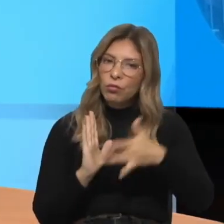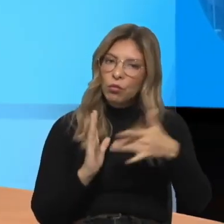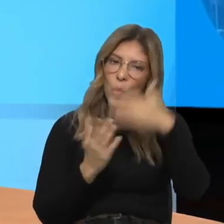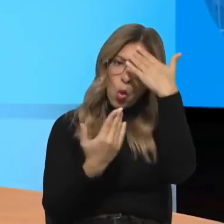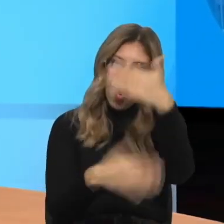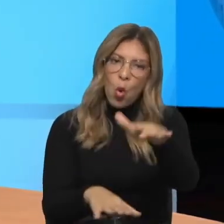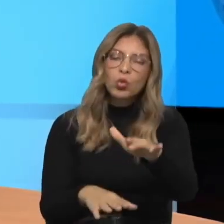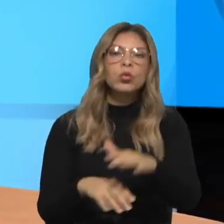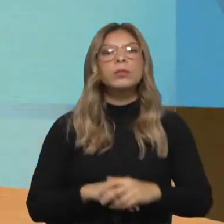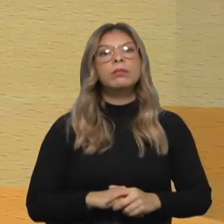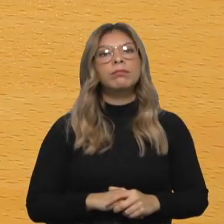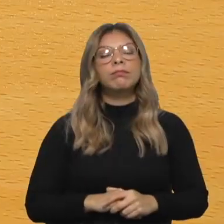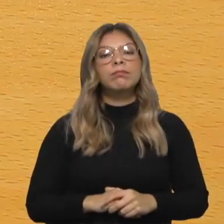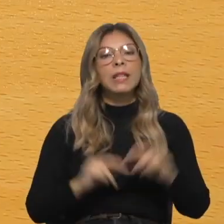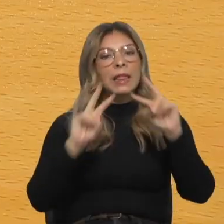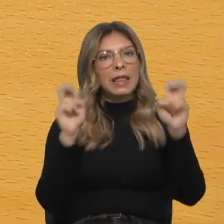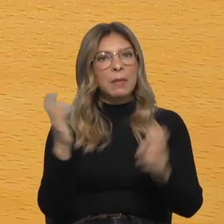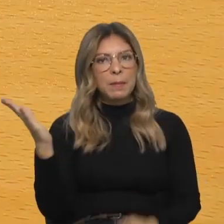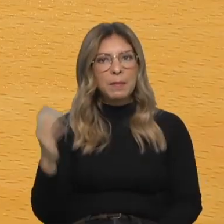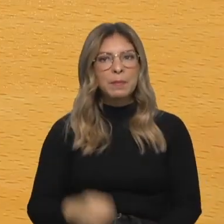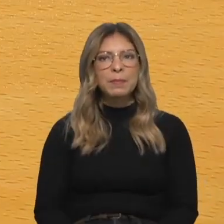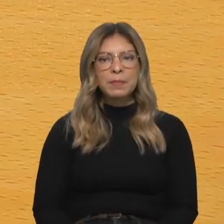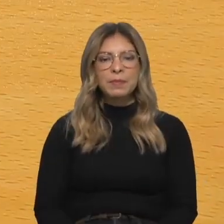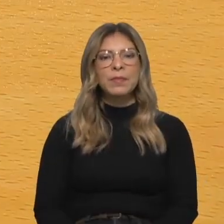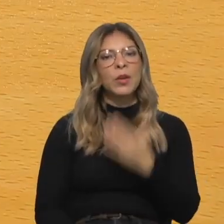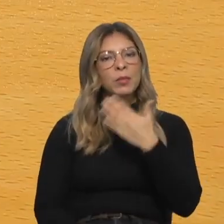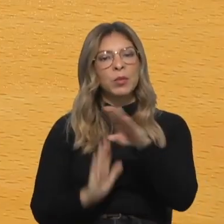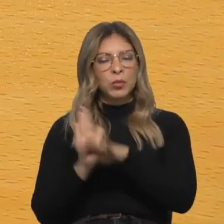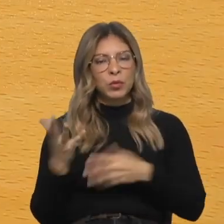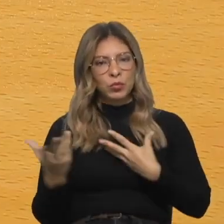este Quem Quiser Ganhar, há de perder. Muitíssimo obrigada pela sua presença aqui no programa Eclésia. Obrigada.